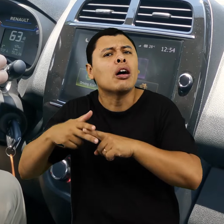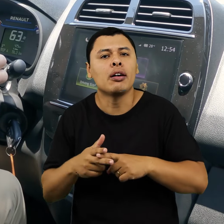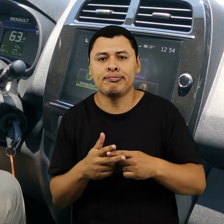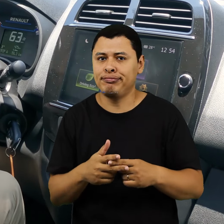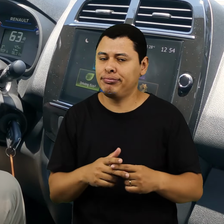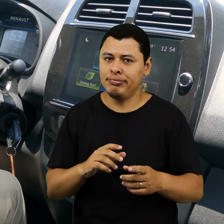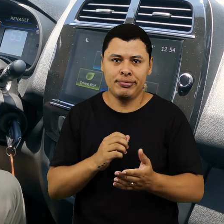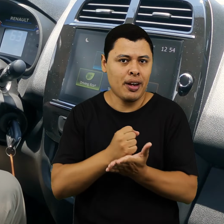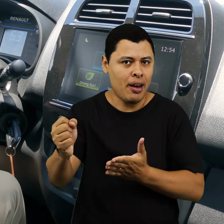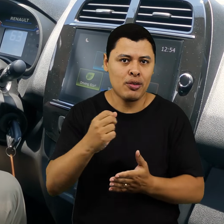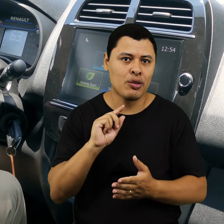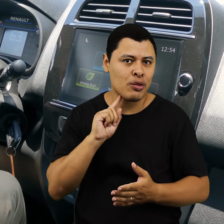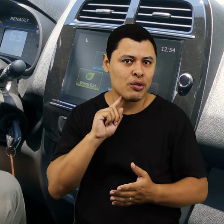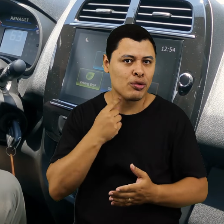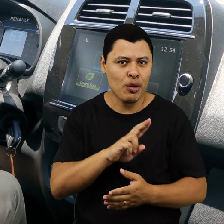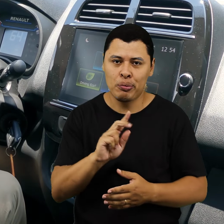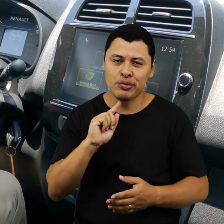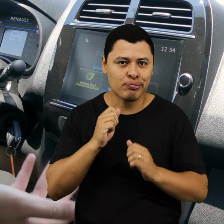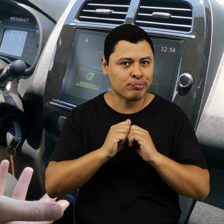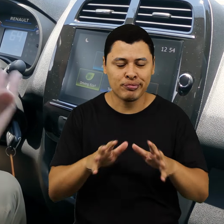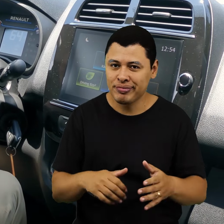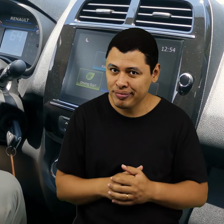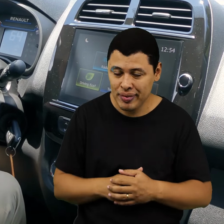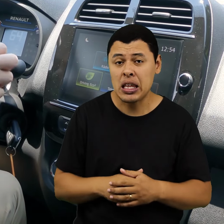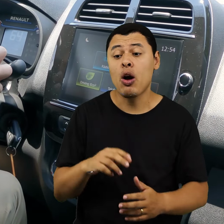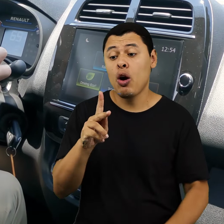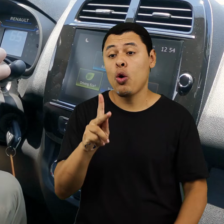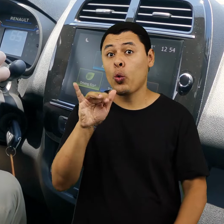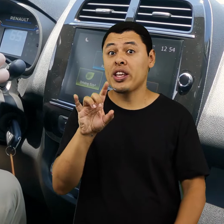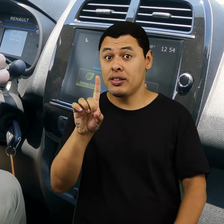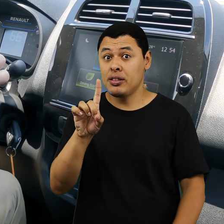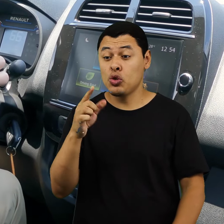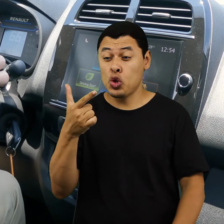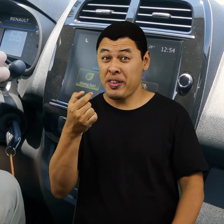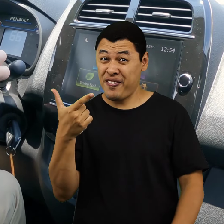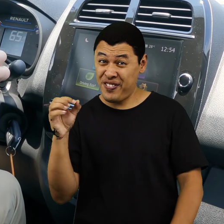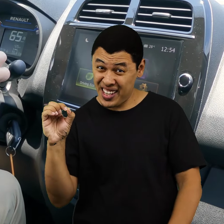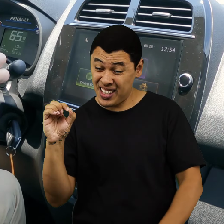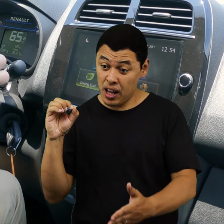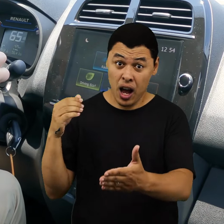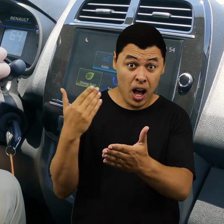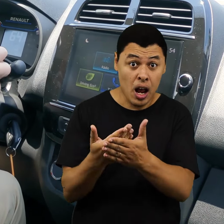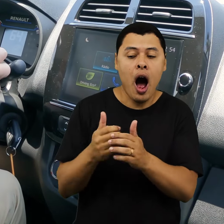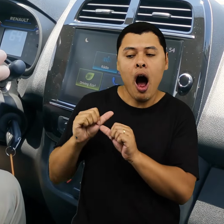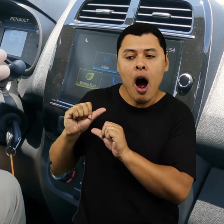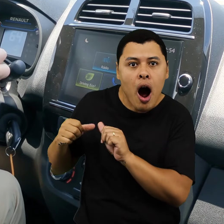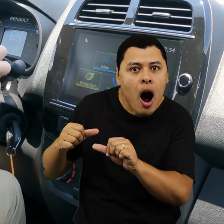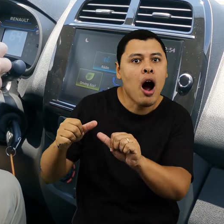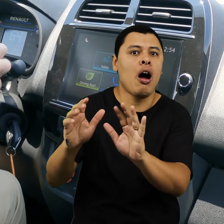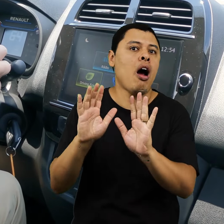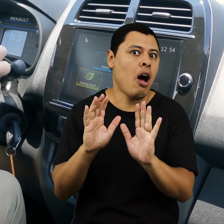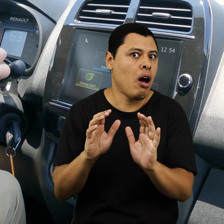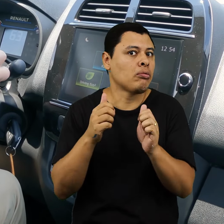você pegar os Kwid ano modelo 2020 para cá, a Renault investiu muito na resolução desses problemas. Então, se